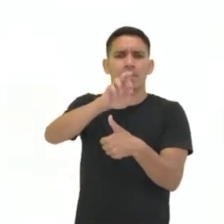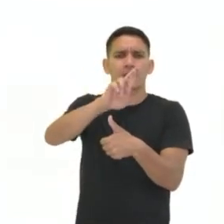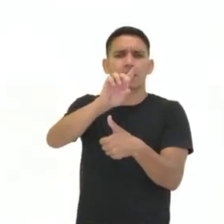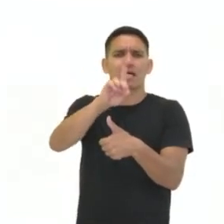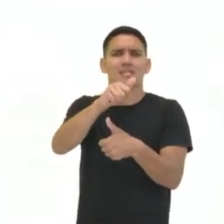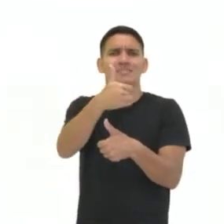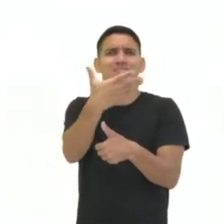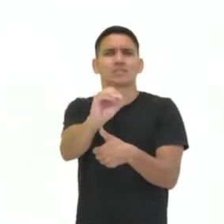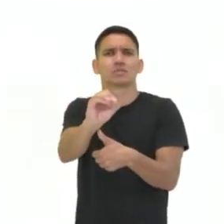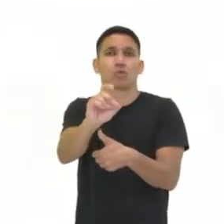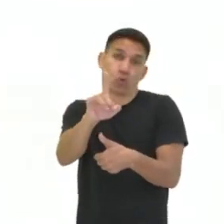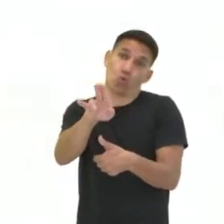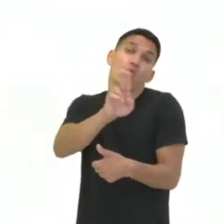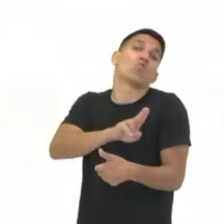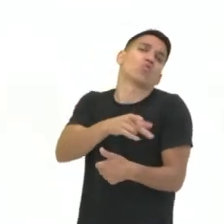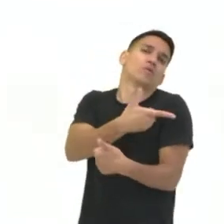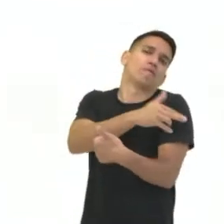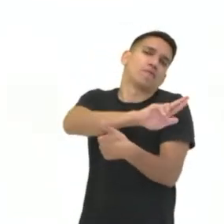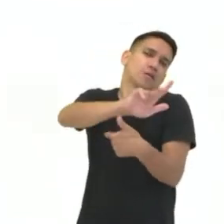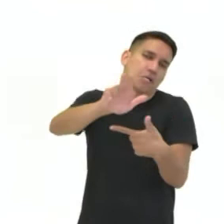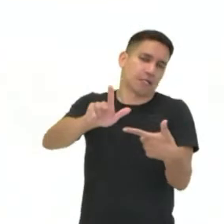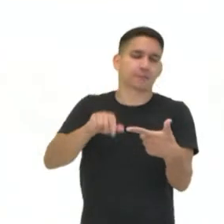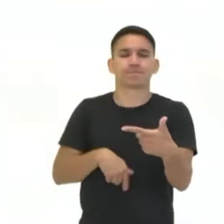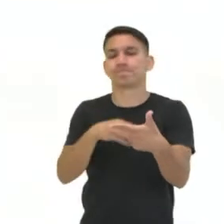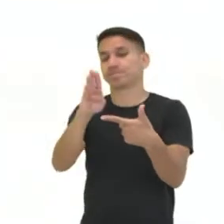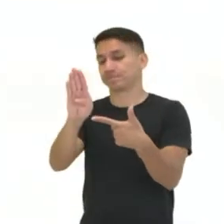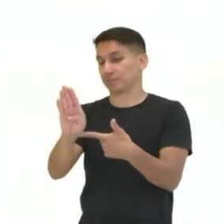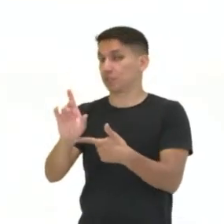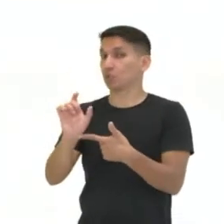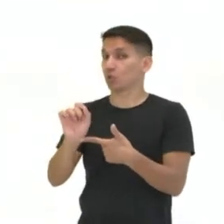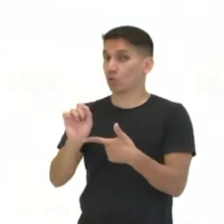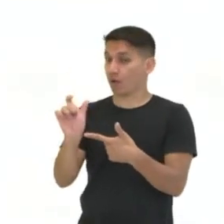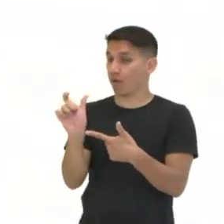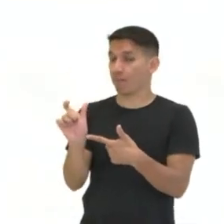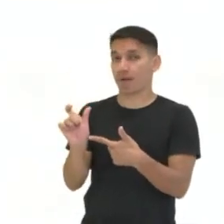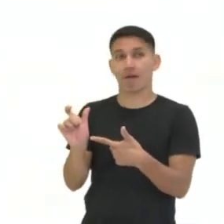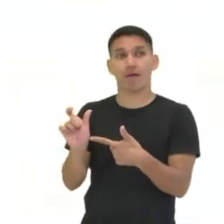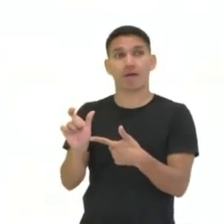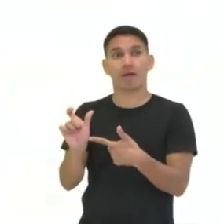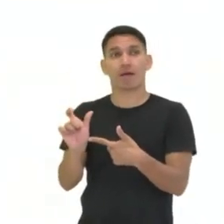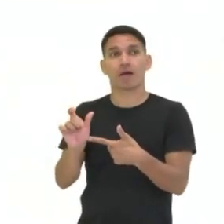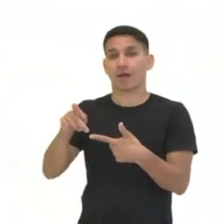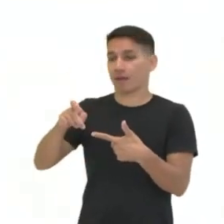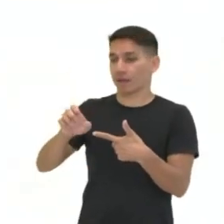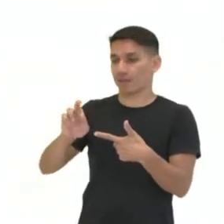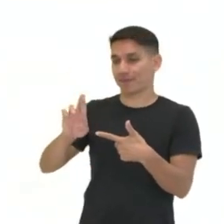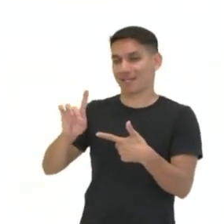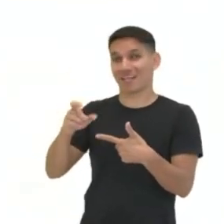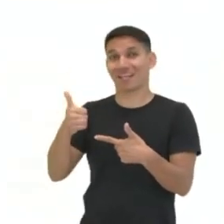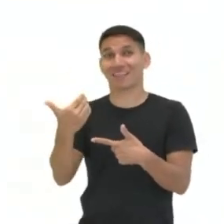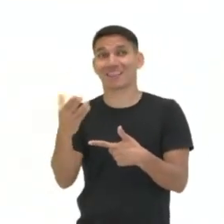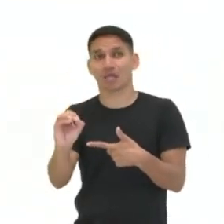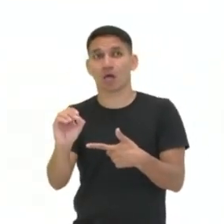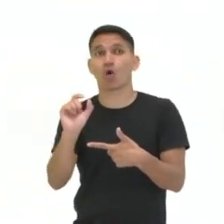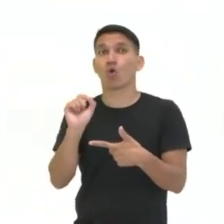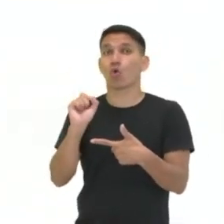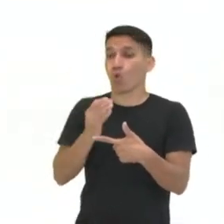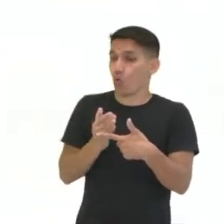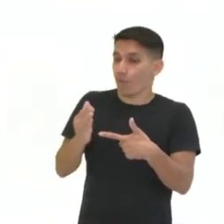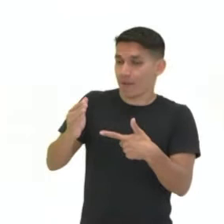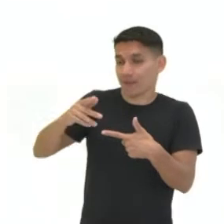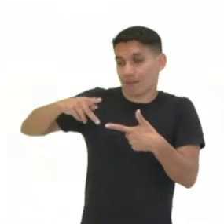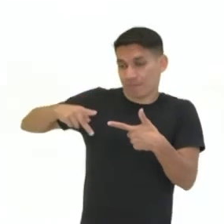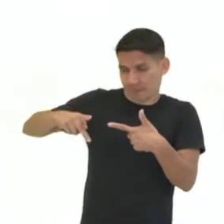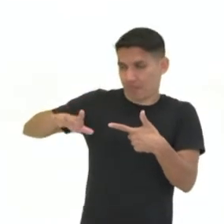vamos usar aí de diversas formas. Letra B, da palavra perdão, que iniciam com P